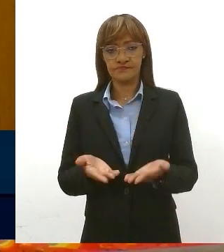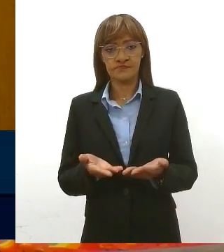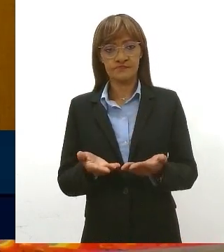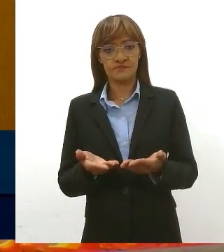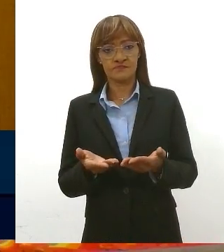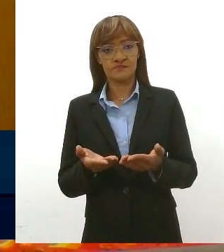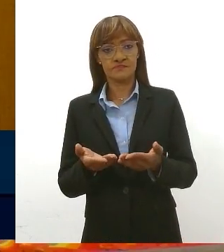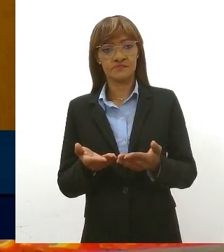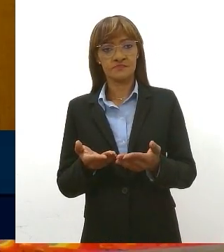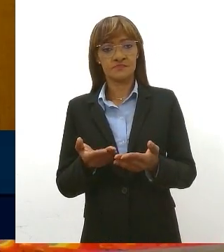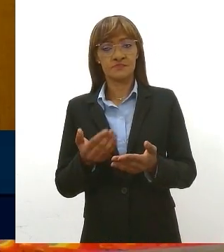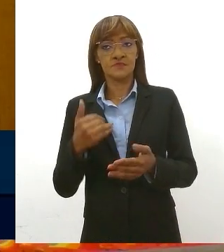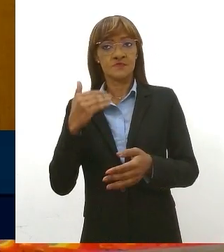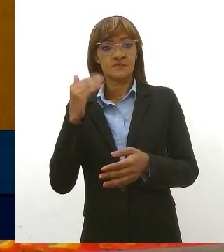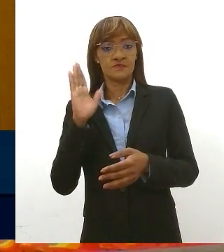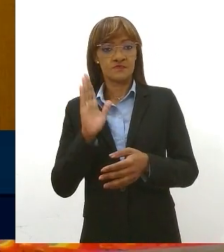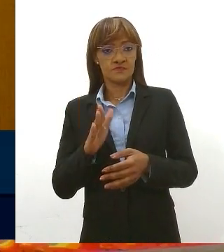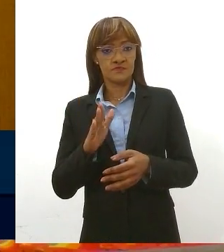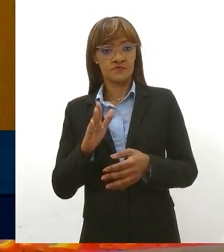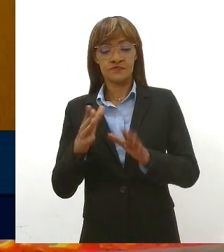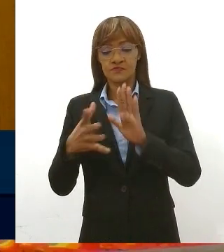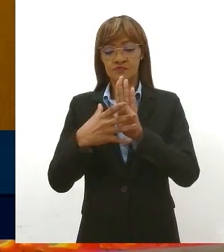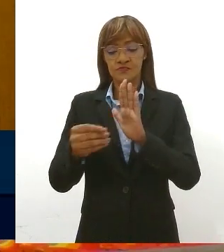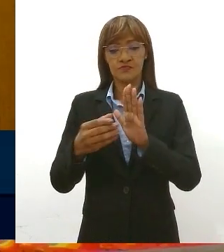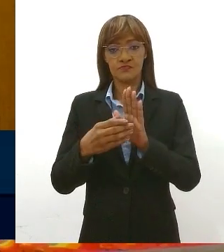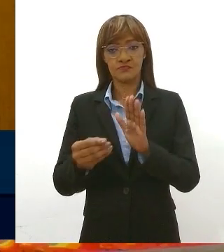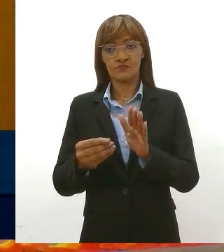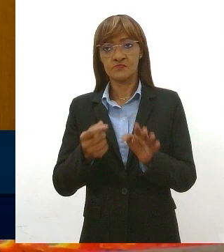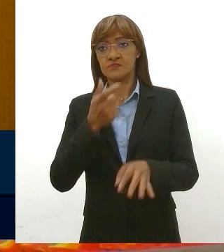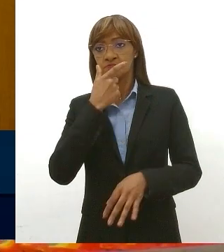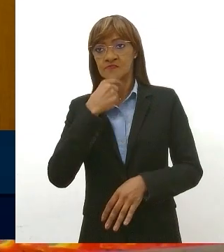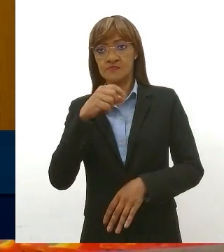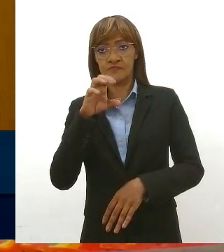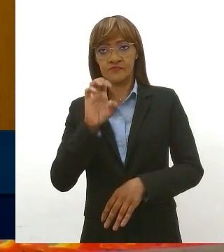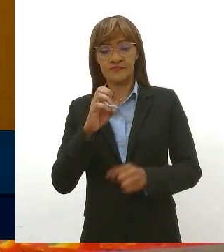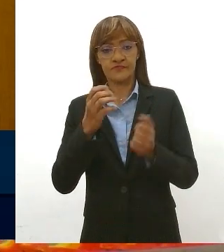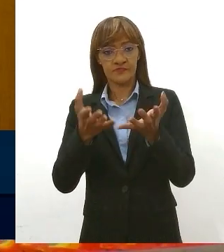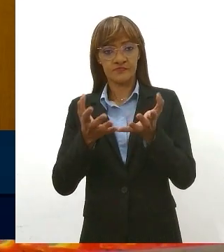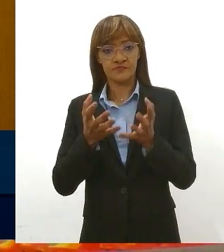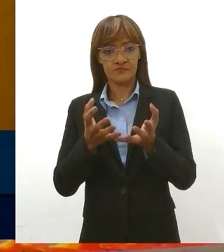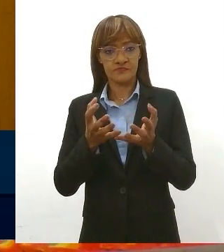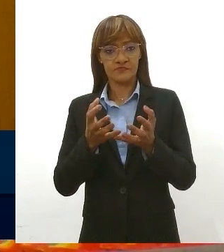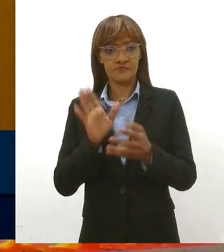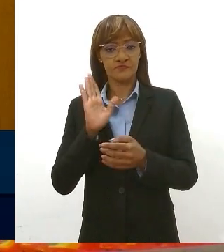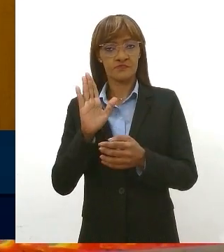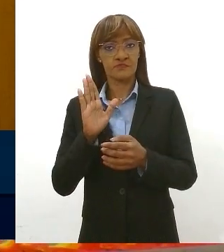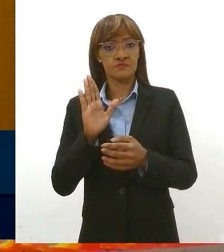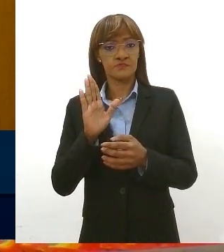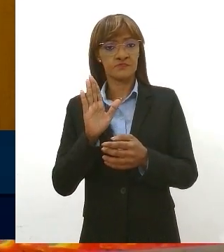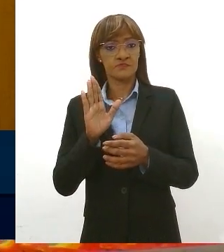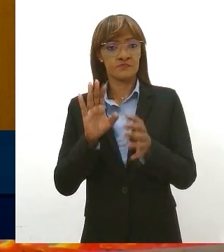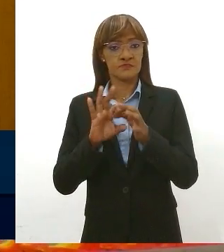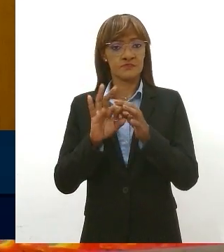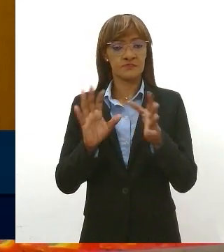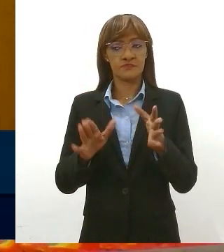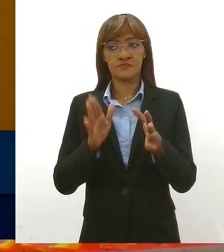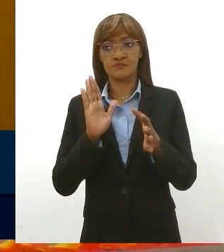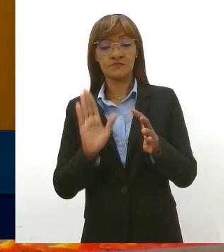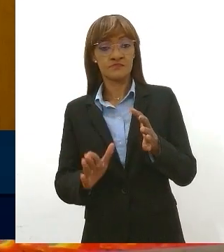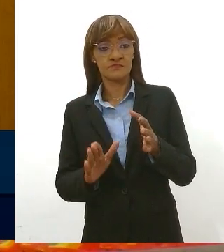de gerenciamento das unidades de saúde por meio de PPP é uma forma de